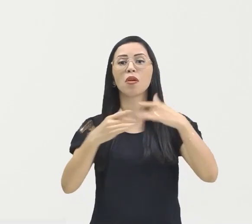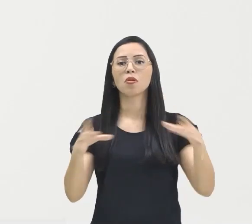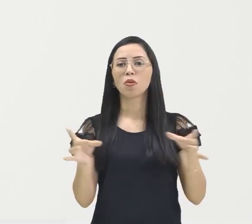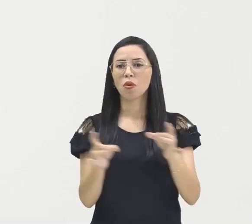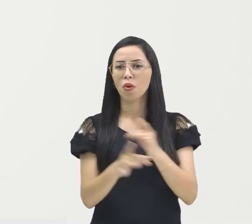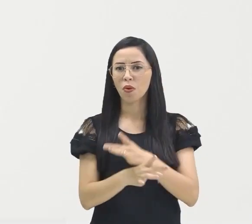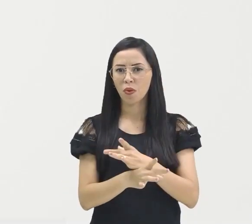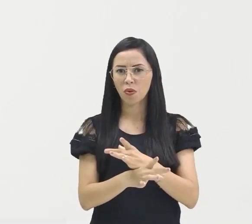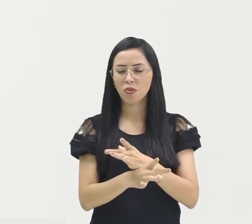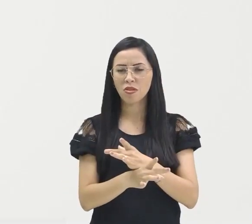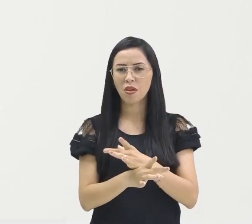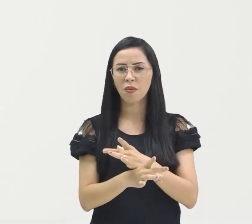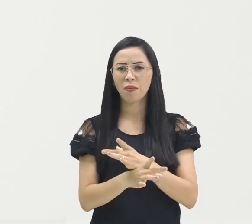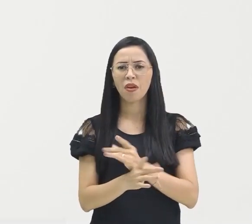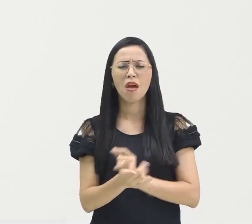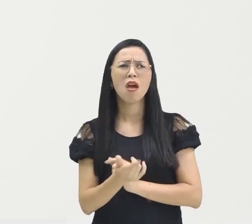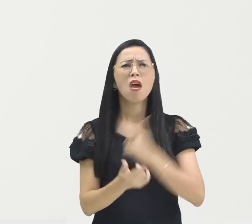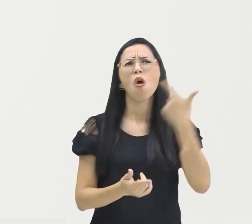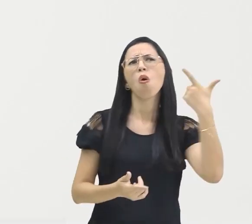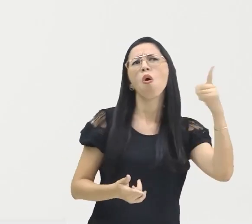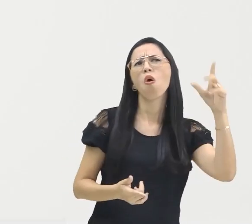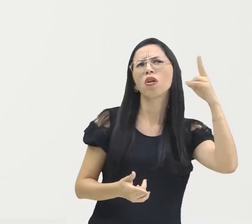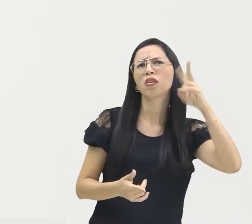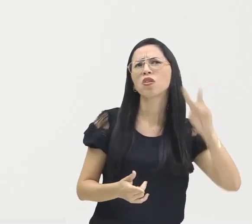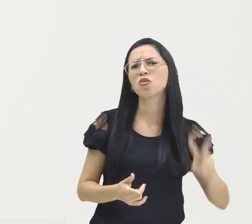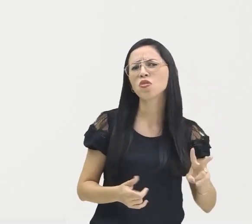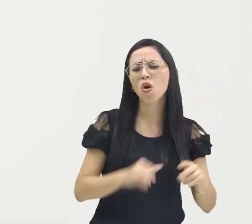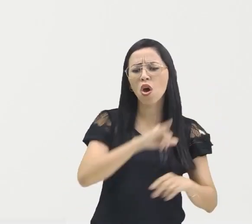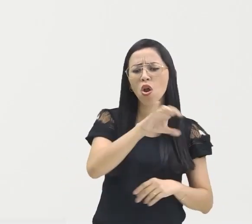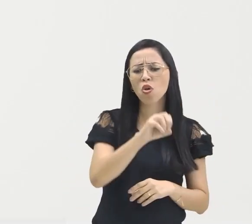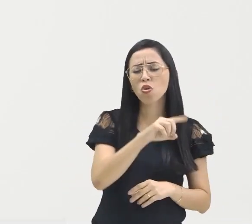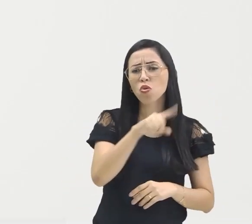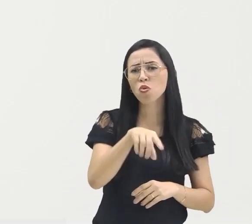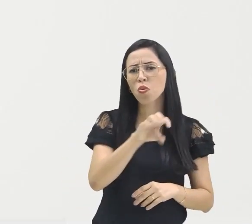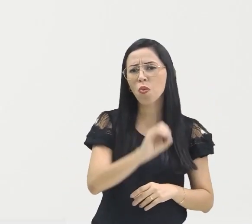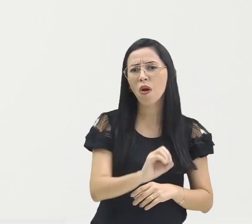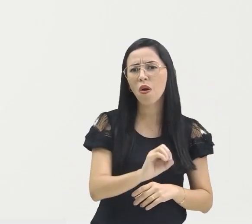outro, professora, da história do João, tem essa estrutura? Não, ele não precisa, ele está